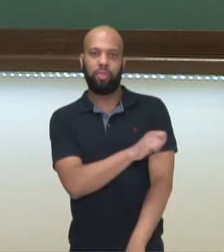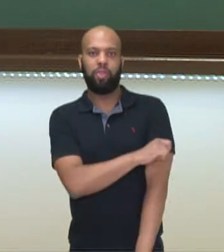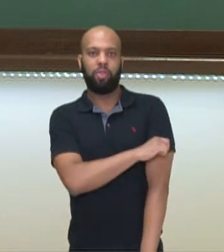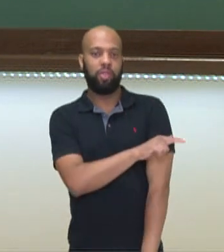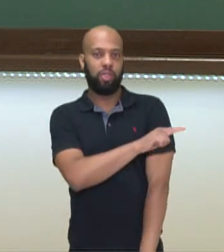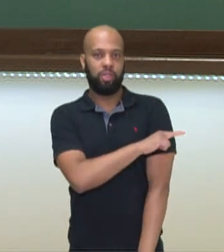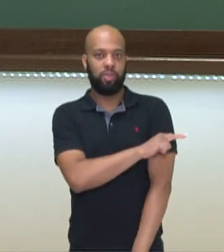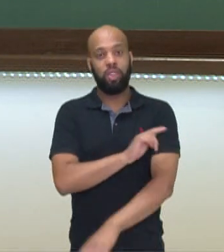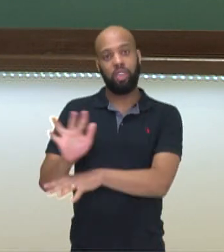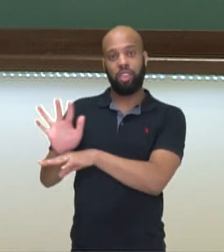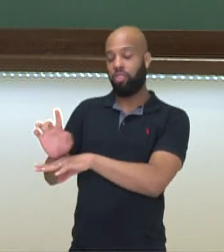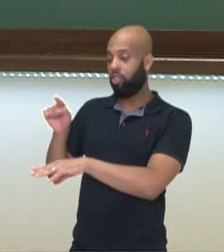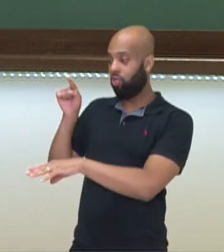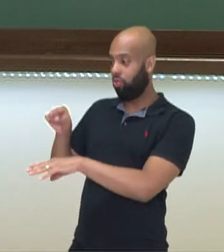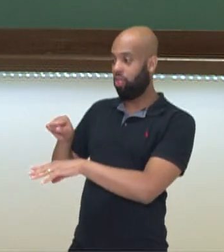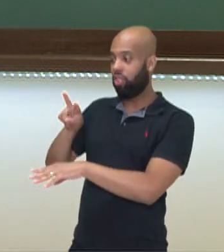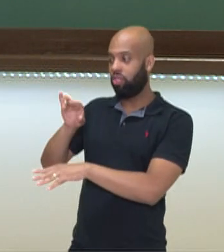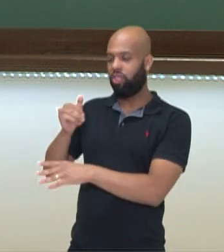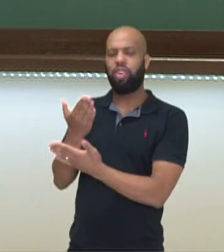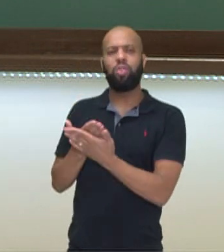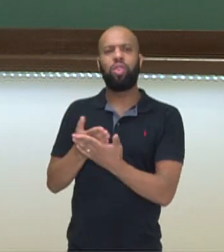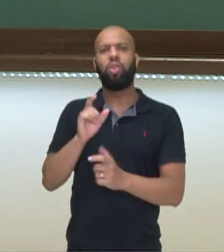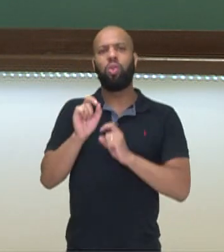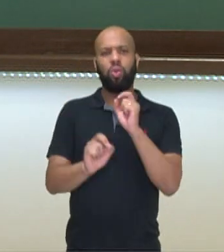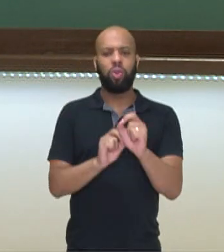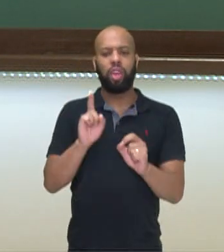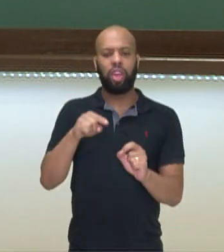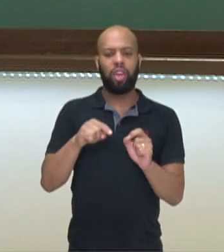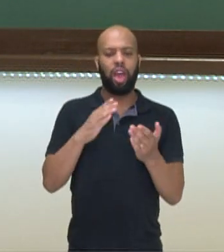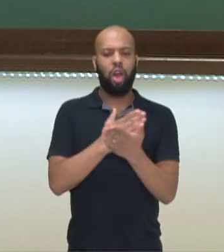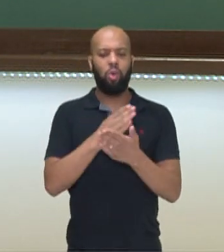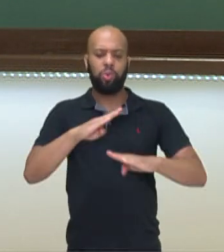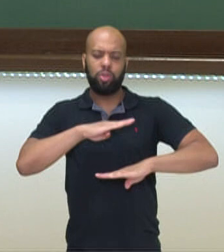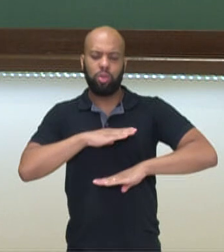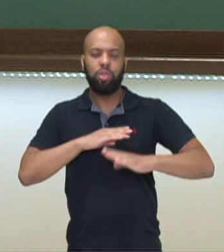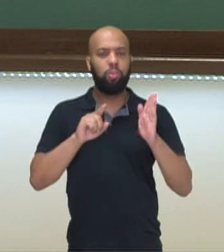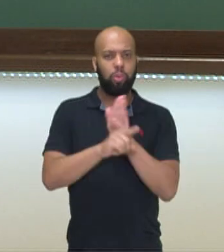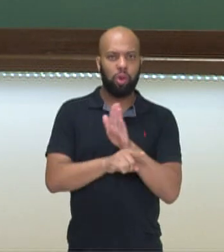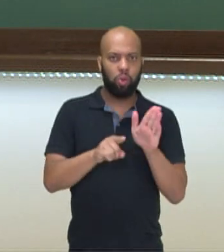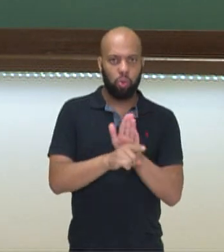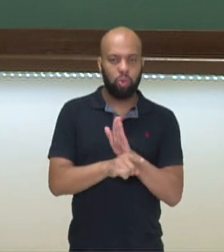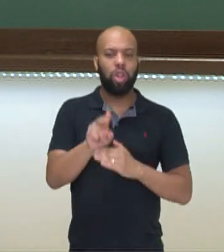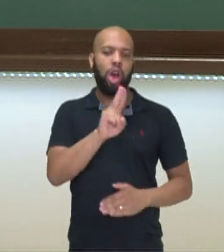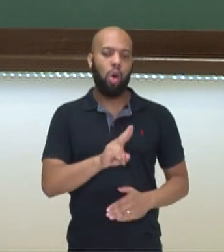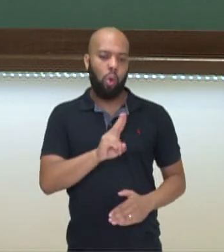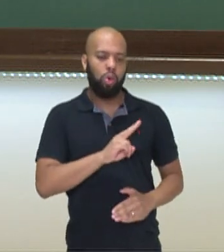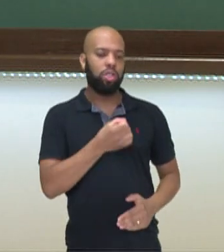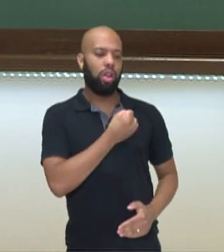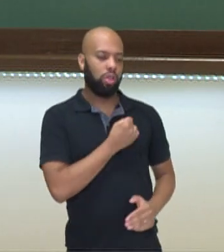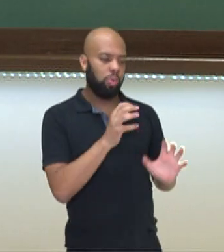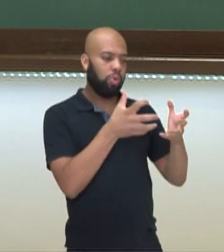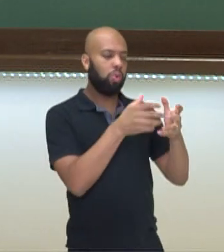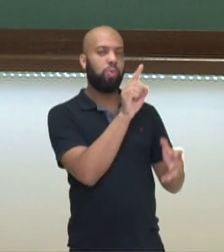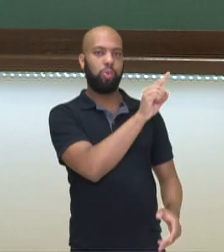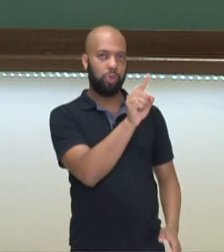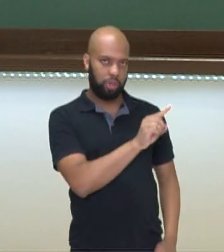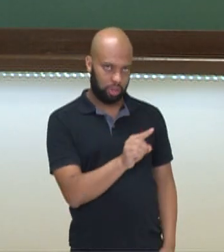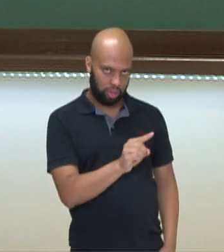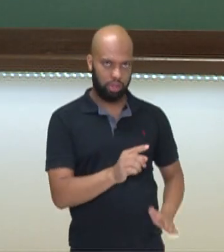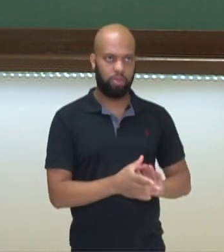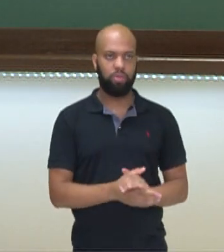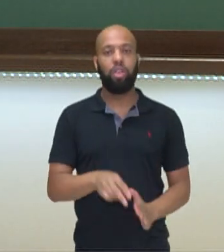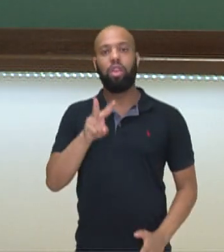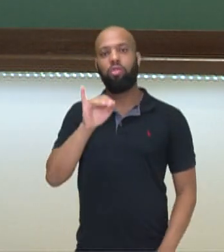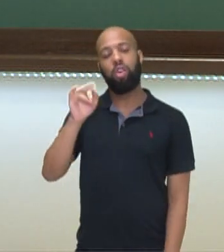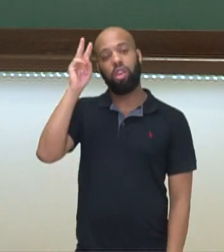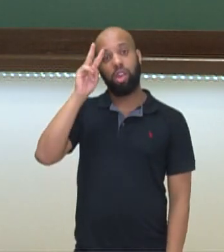estudante do 7º ano. Nesse vídeo, nós vamos falar de algumas situações problema envolvendo números inteiros. Vamos